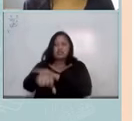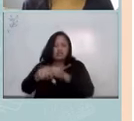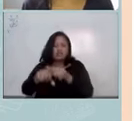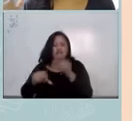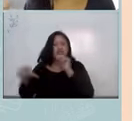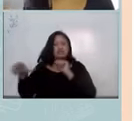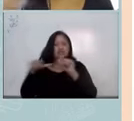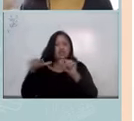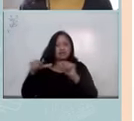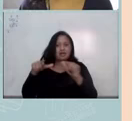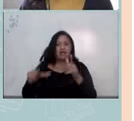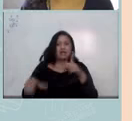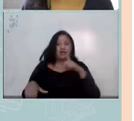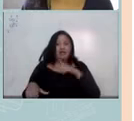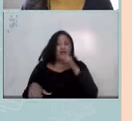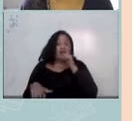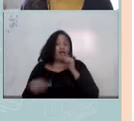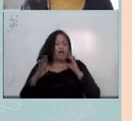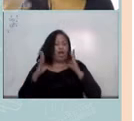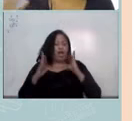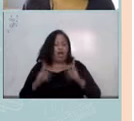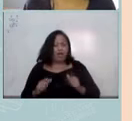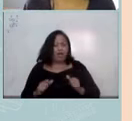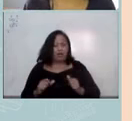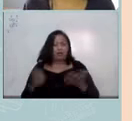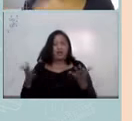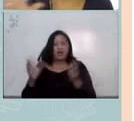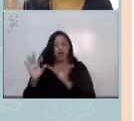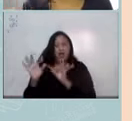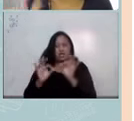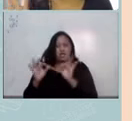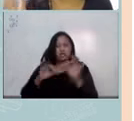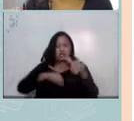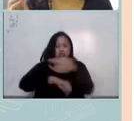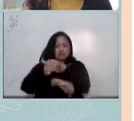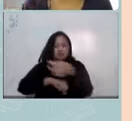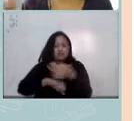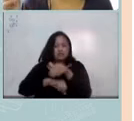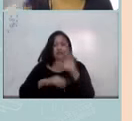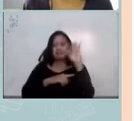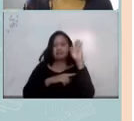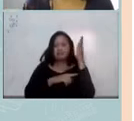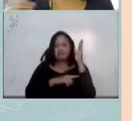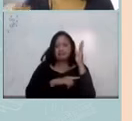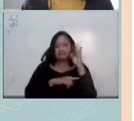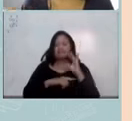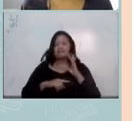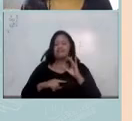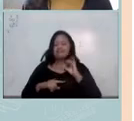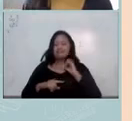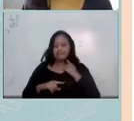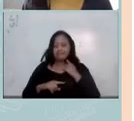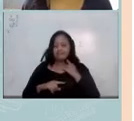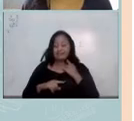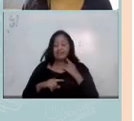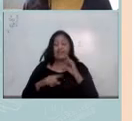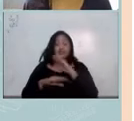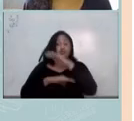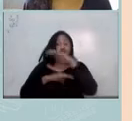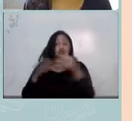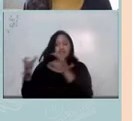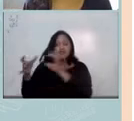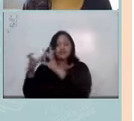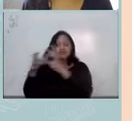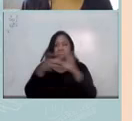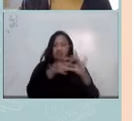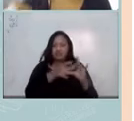acesso à água limpa, ter acesso à rede de saneamento, né, proteção ambiental. Então, tudo isso são fatores que influenciam muito na saúde de cada pessoa, de cada